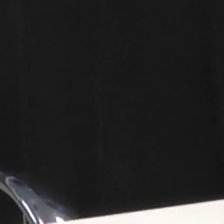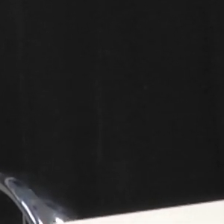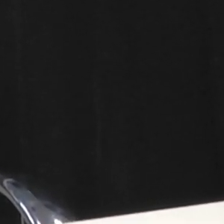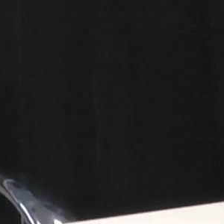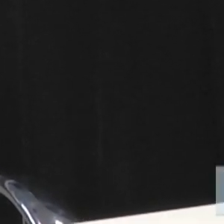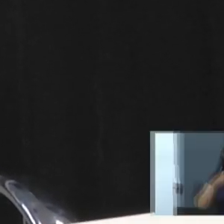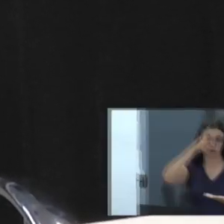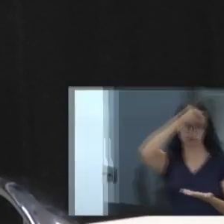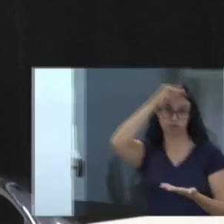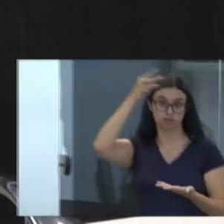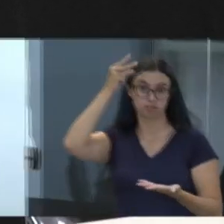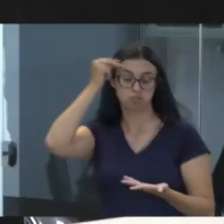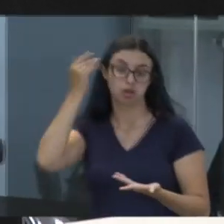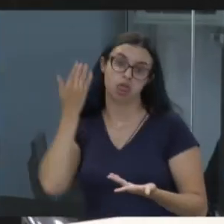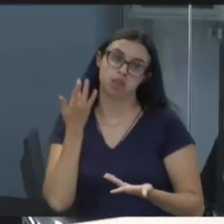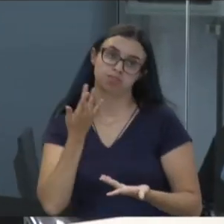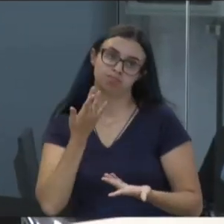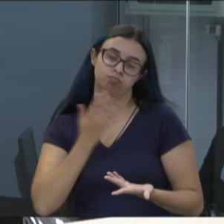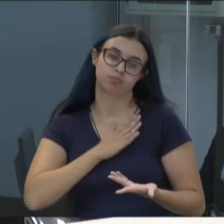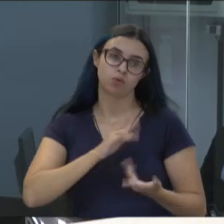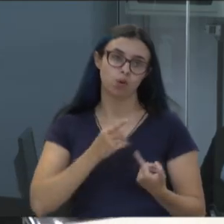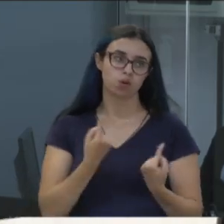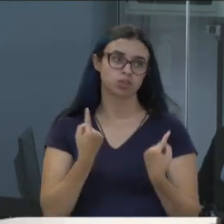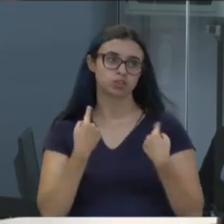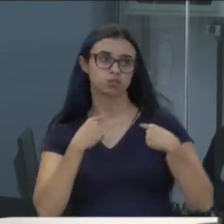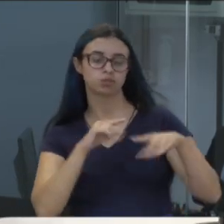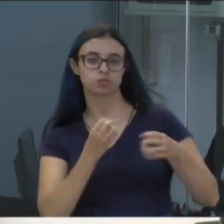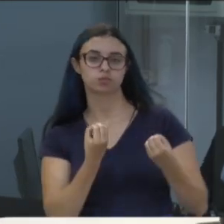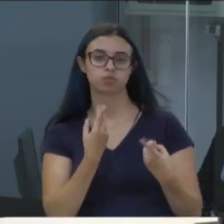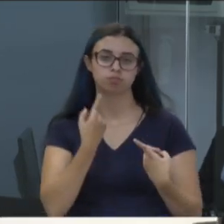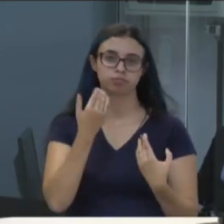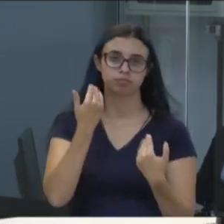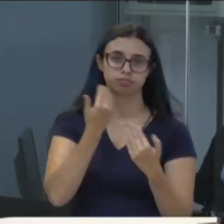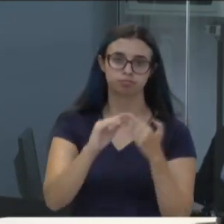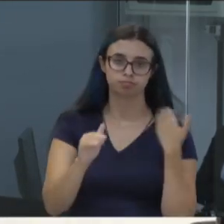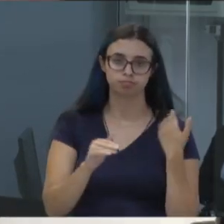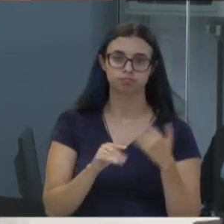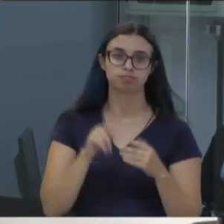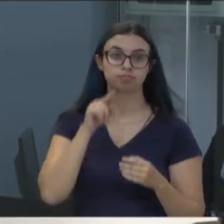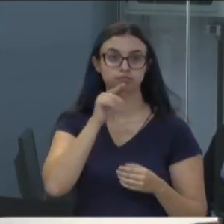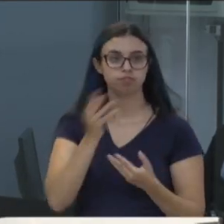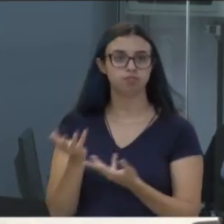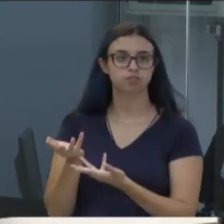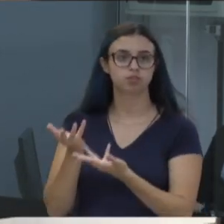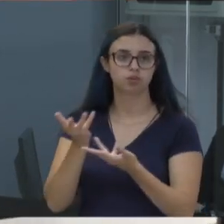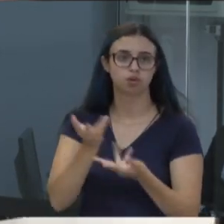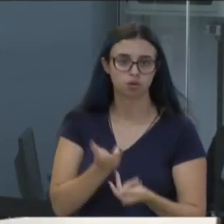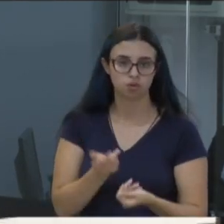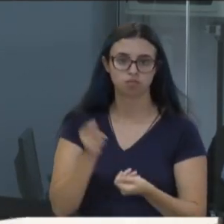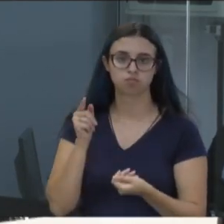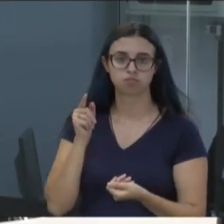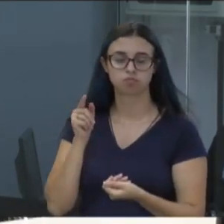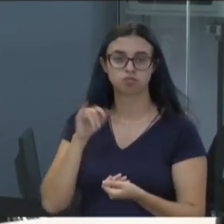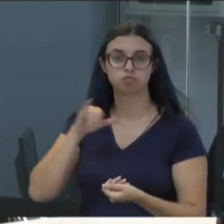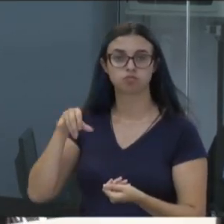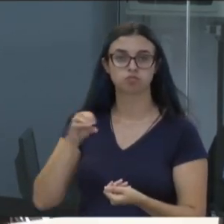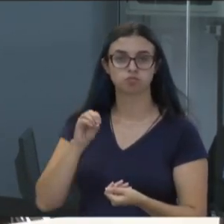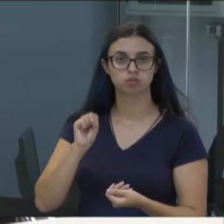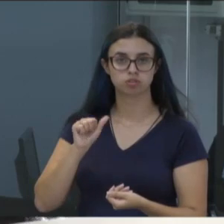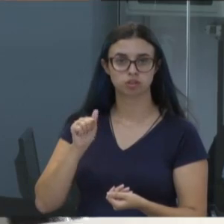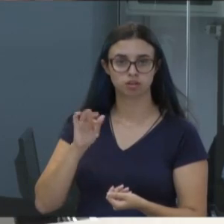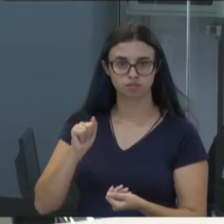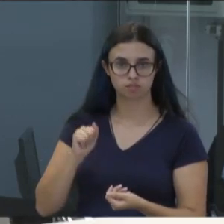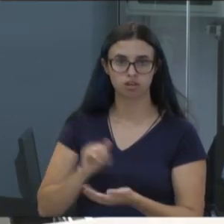é acostumado com o contraditório, e aí convidou o Josafá para poder divulgar essa benfeitoria ali para aquela